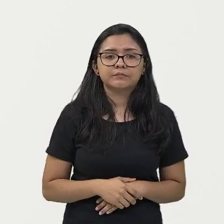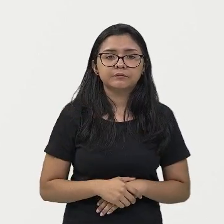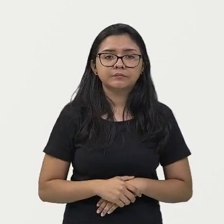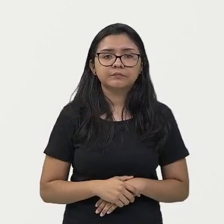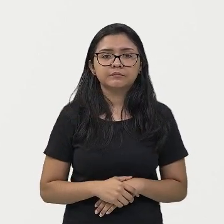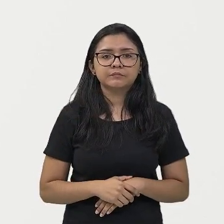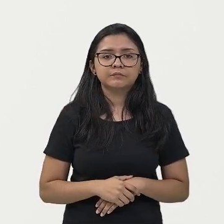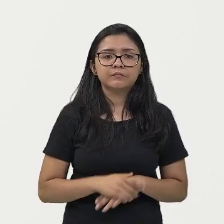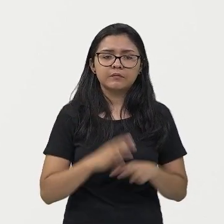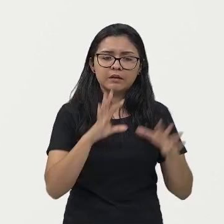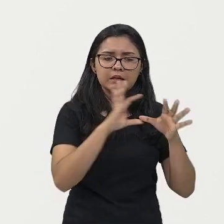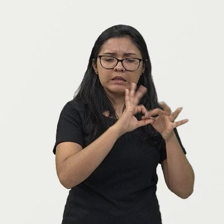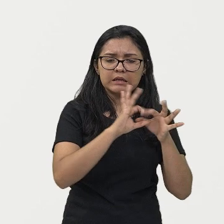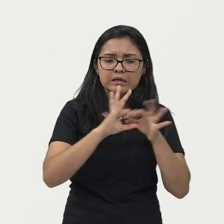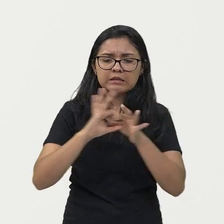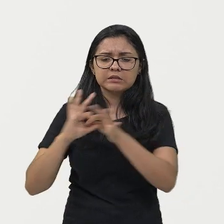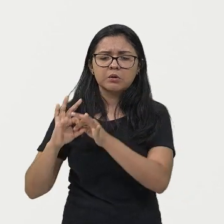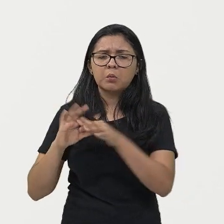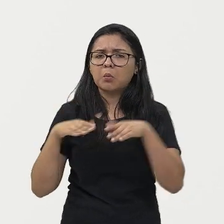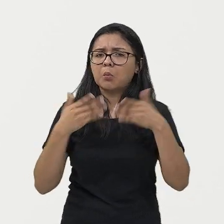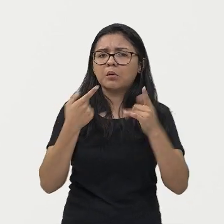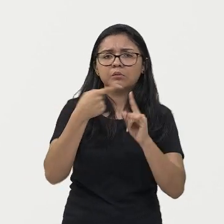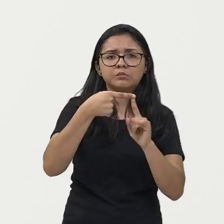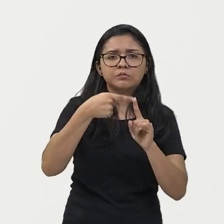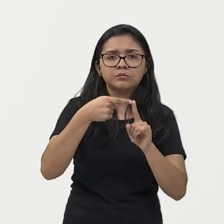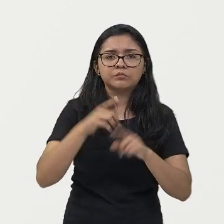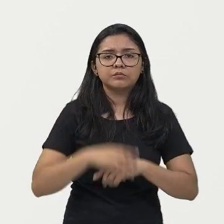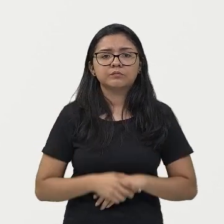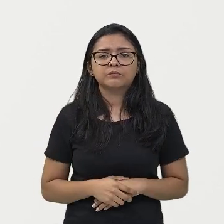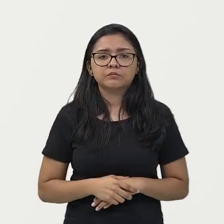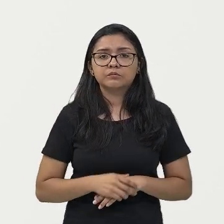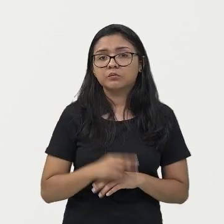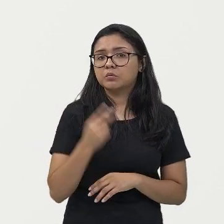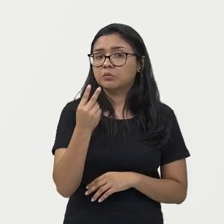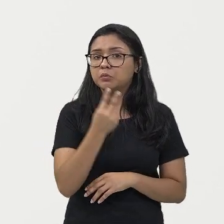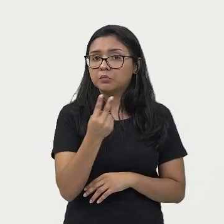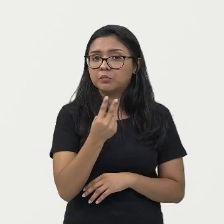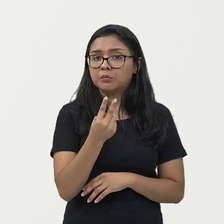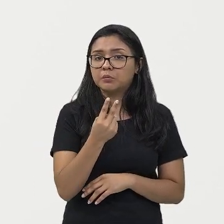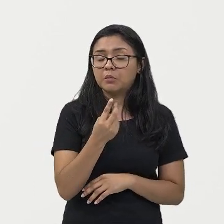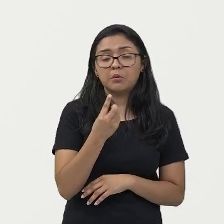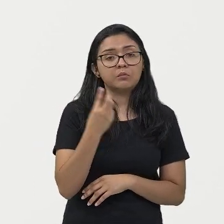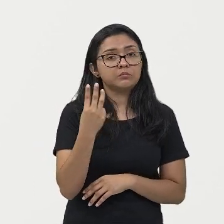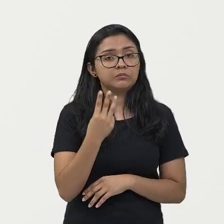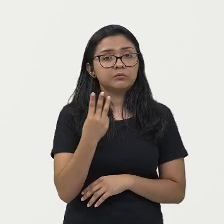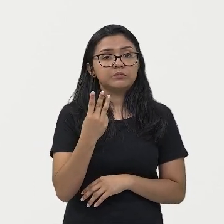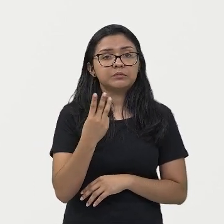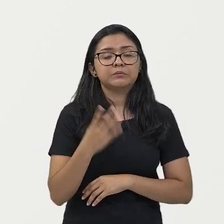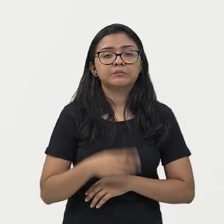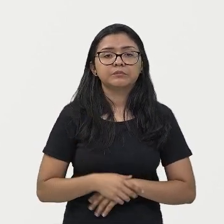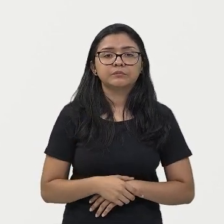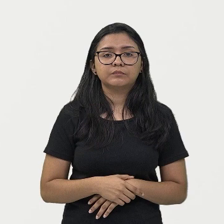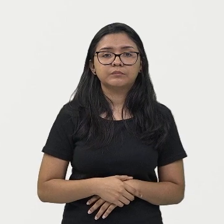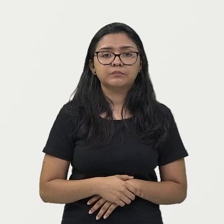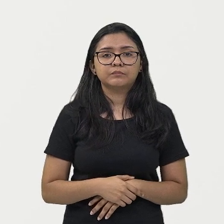insaturações, ligações, que tipo? Dupla ou tripla,